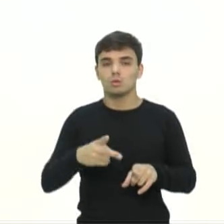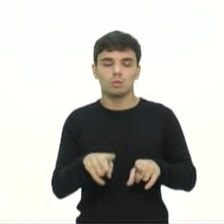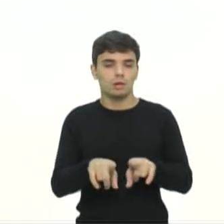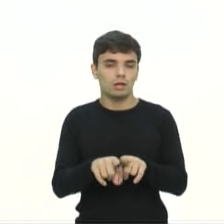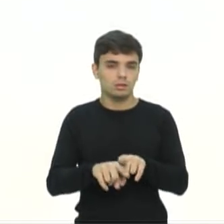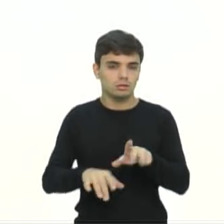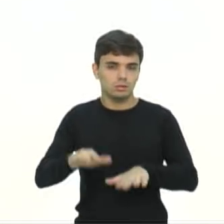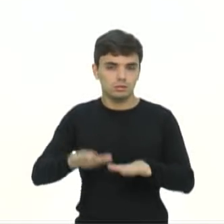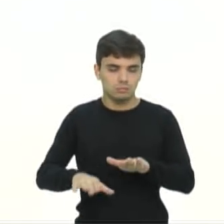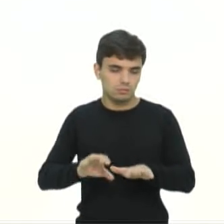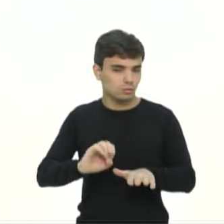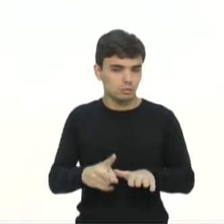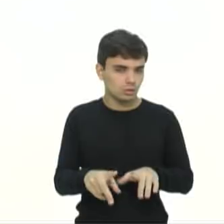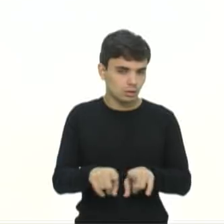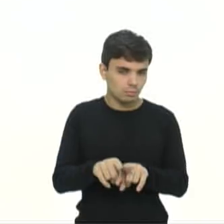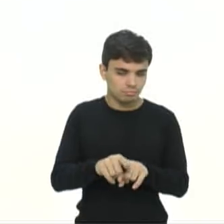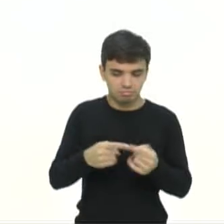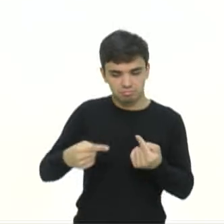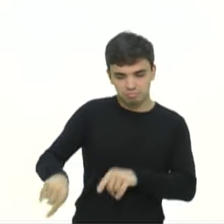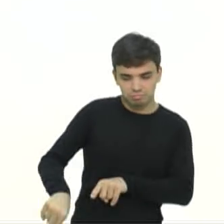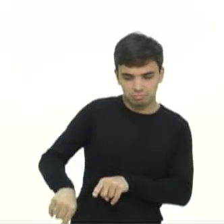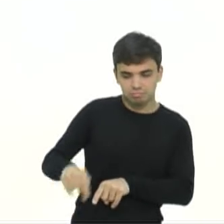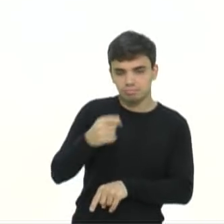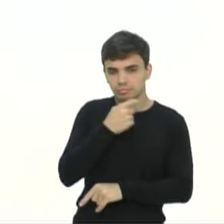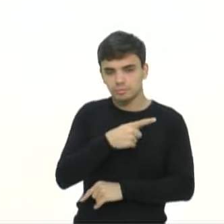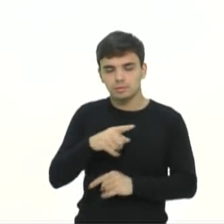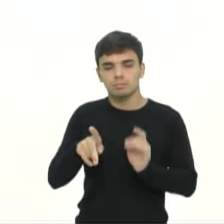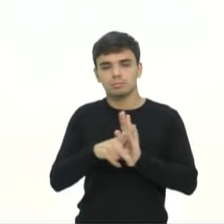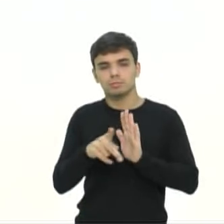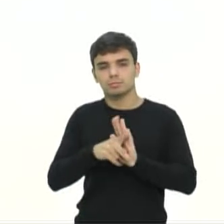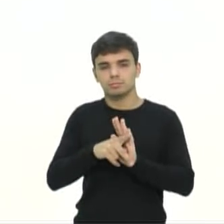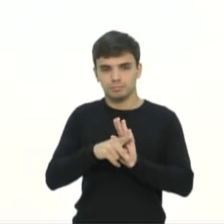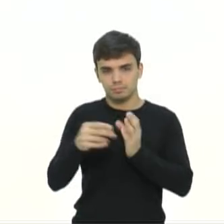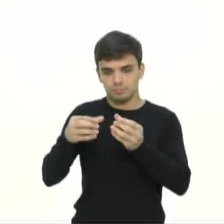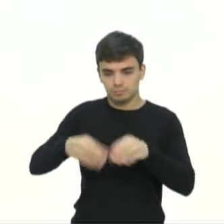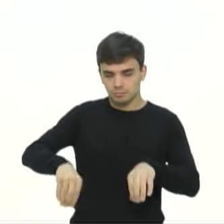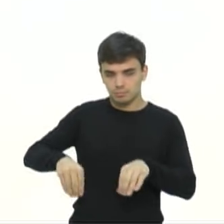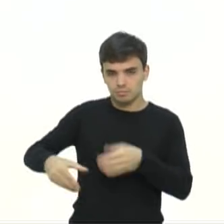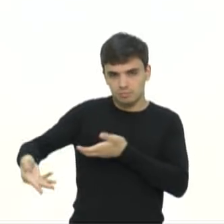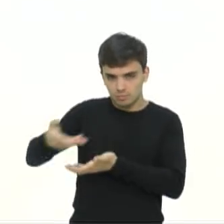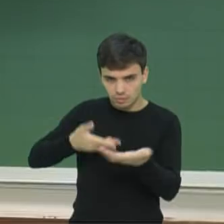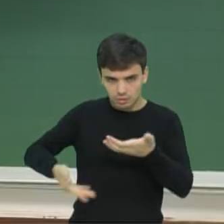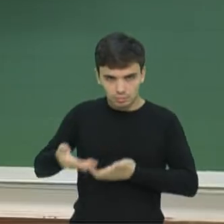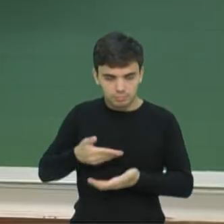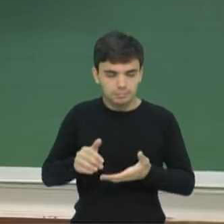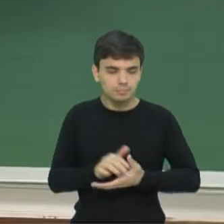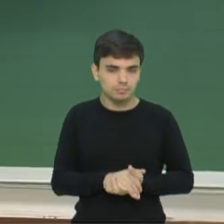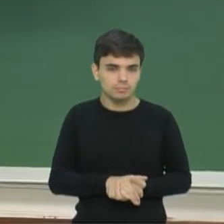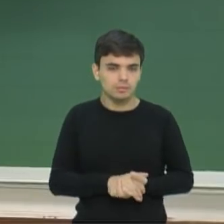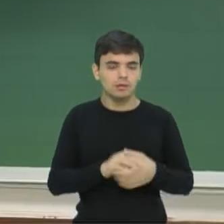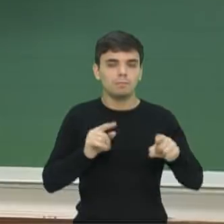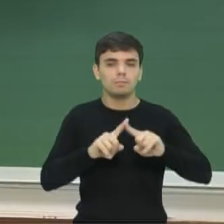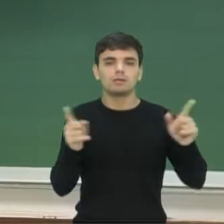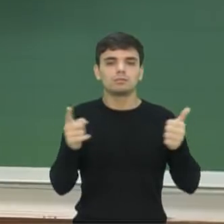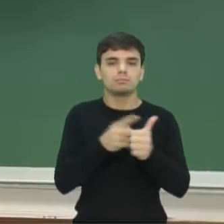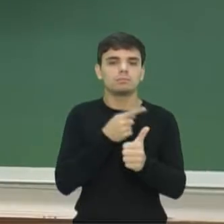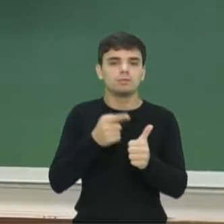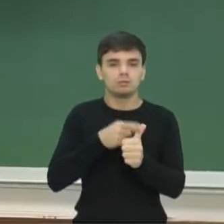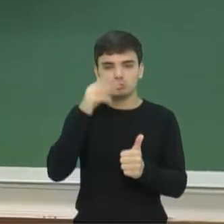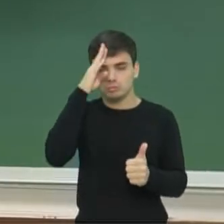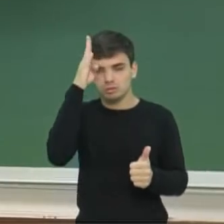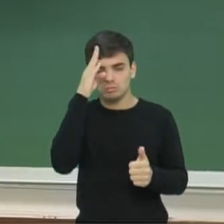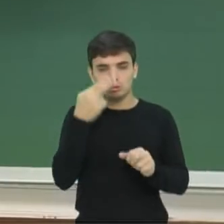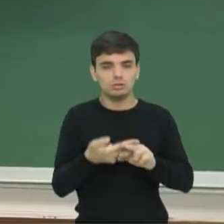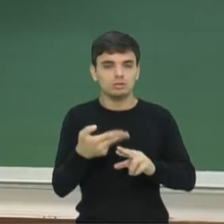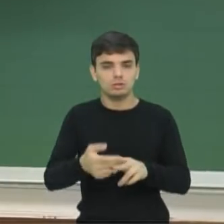né? Coleguismos ou outras situações que prejudiquem as pessoas envolvidas, né? Então, o primeiro princípio é o uso máximo da